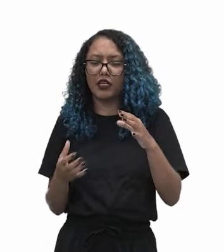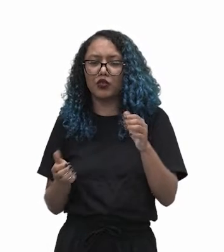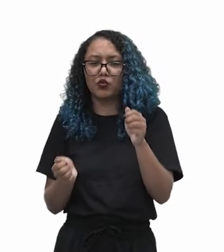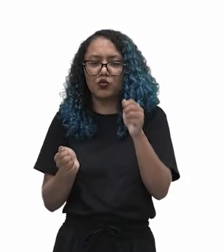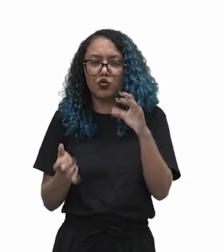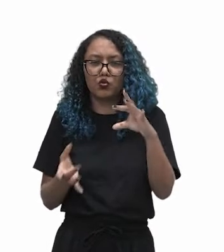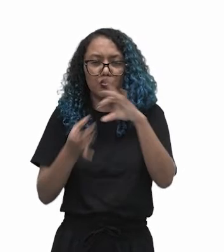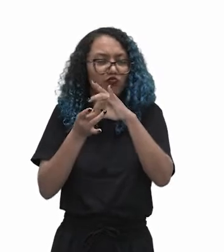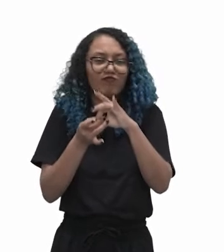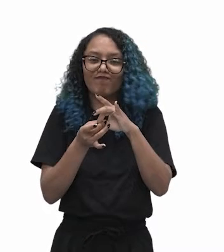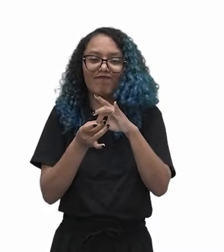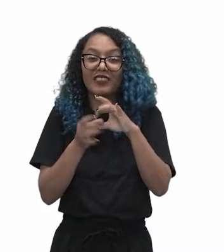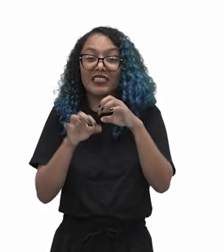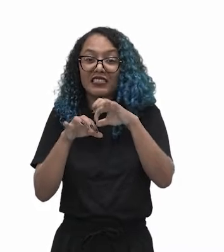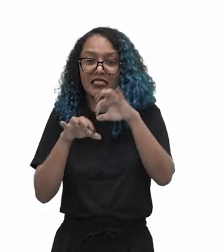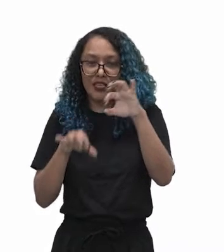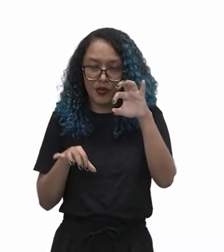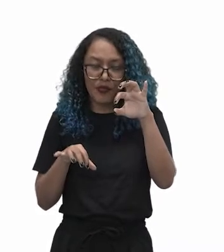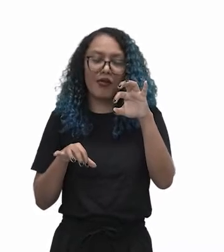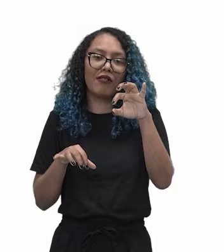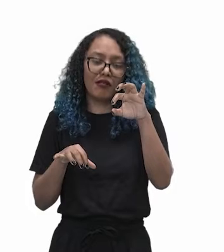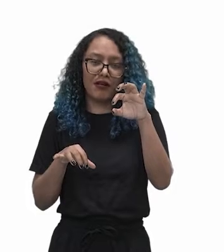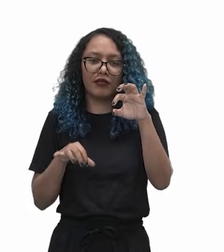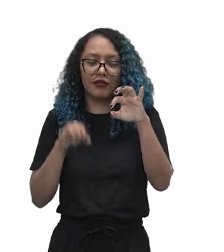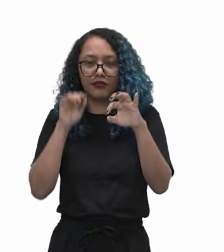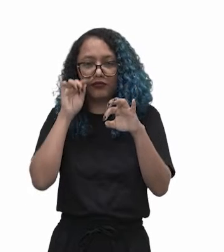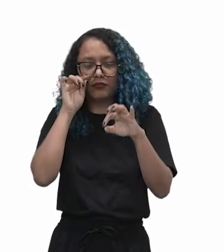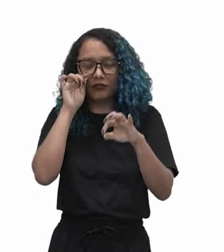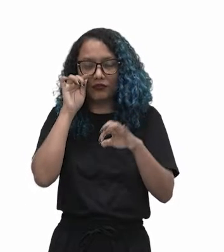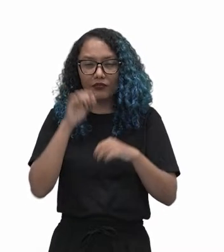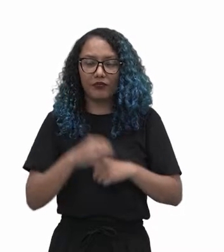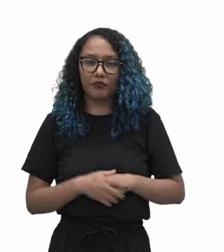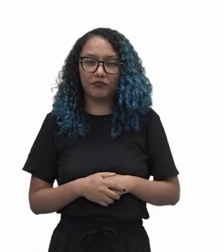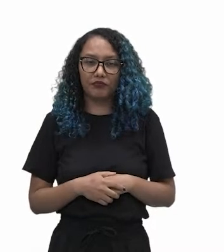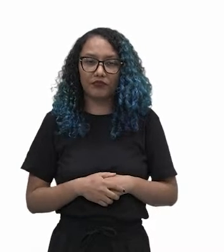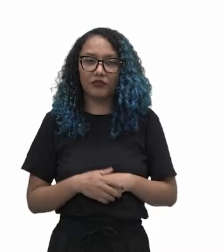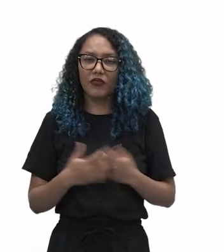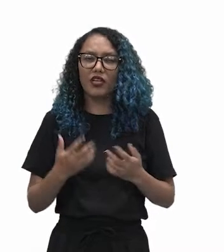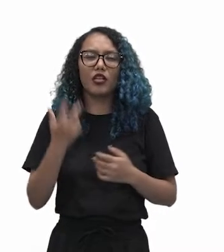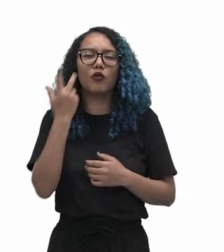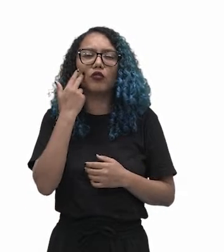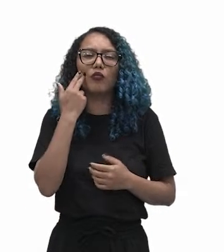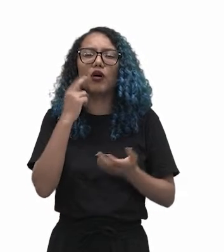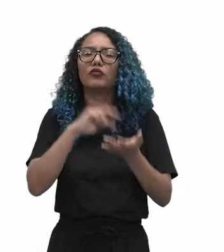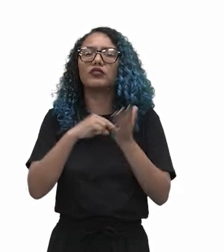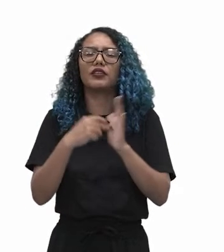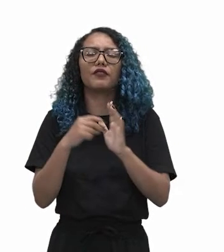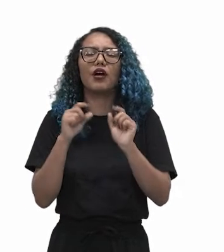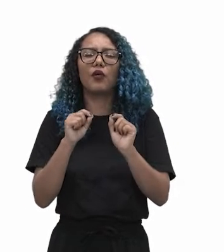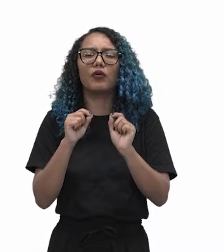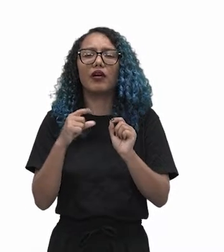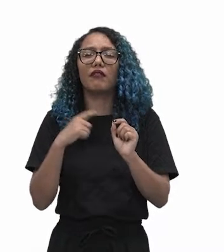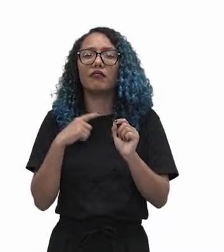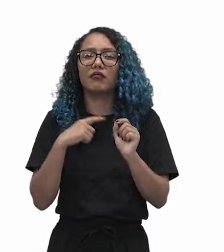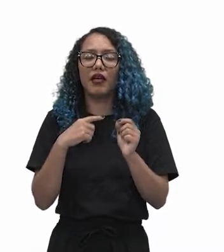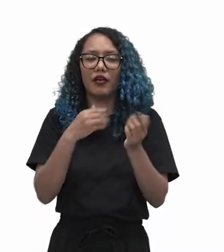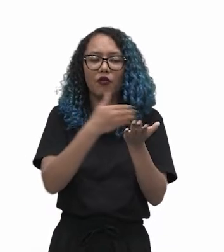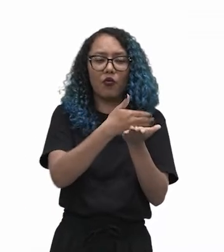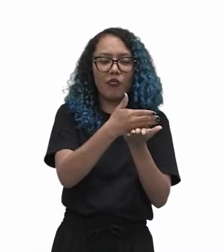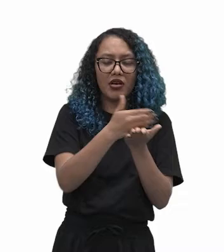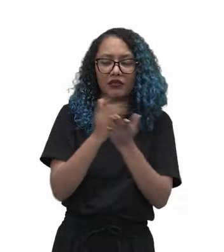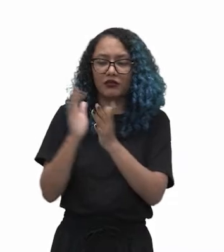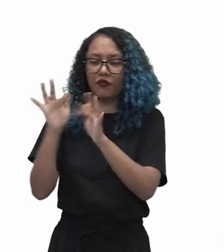Vai ser sempre ou uma ou outra. O que é uma cadeia normal? É que ela tem 2 extremidades